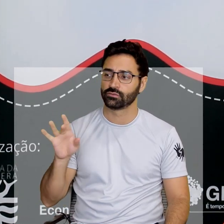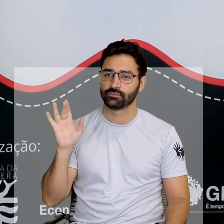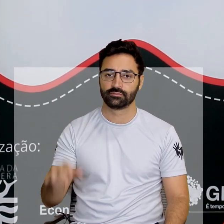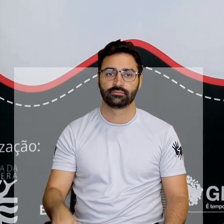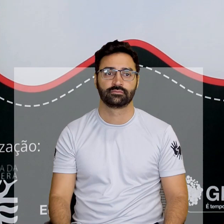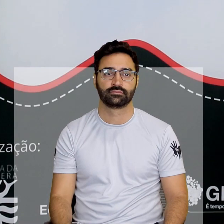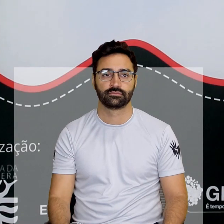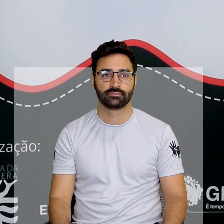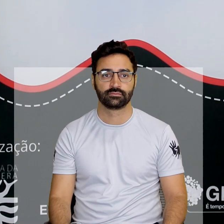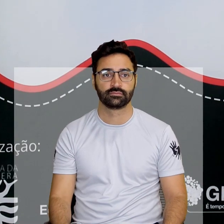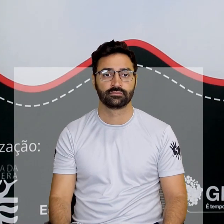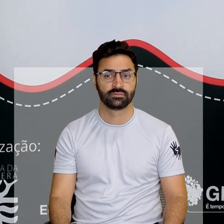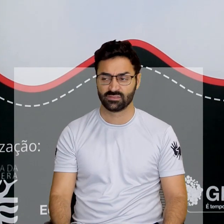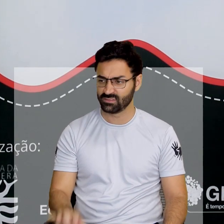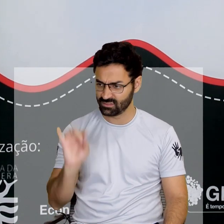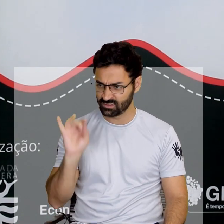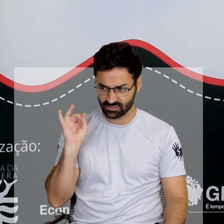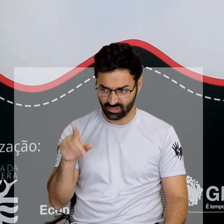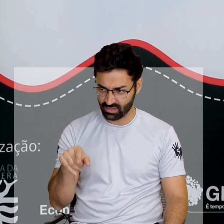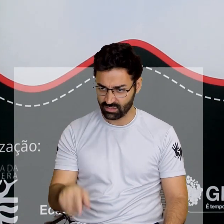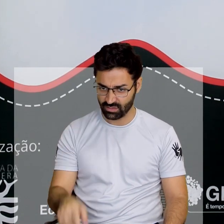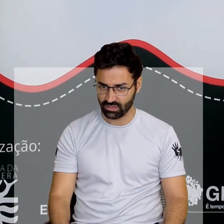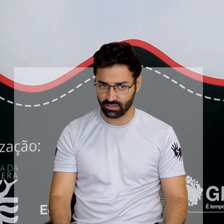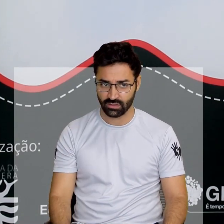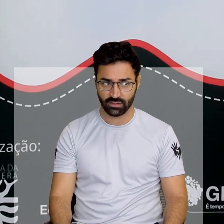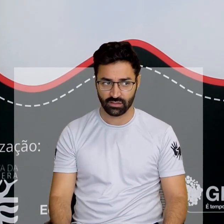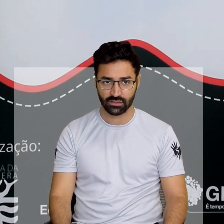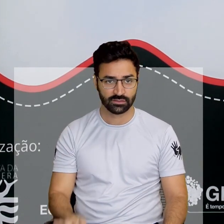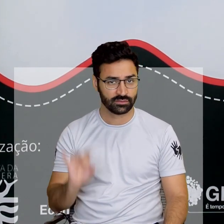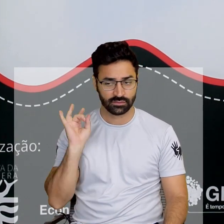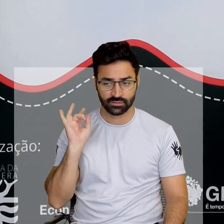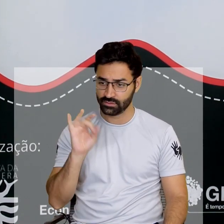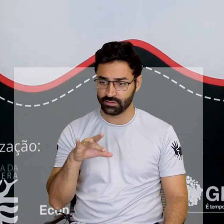Que eu falasse, nossa, só isso. Aí eu vou fazer só.